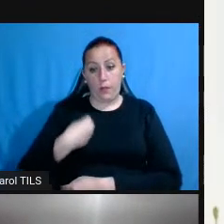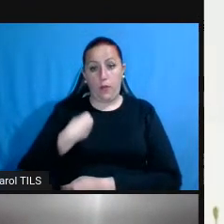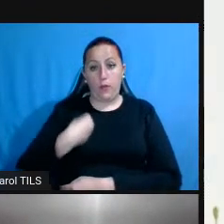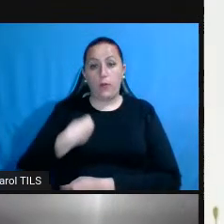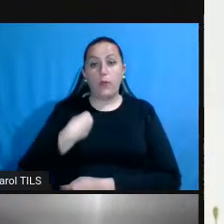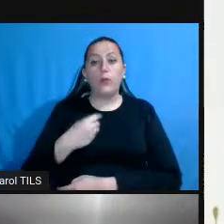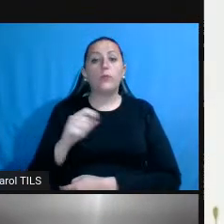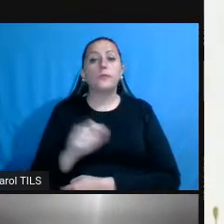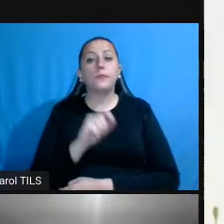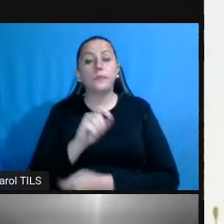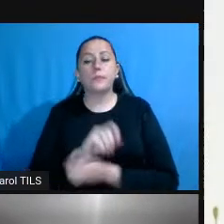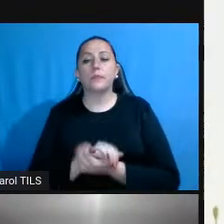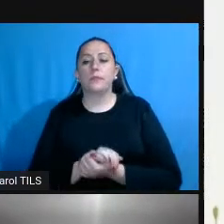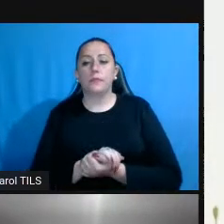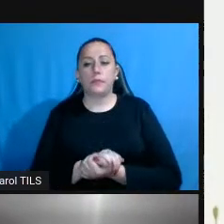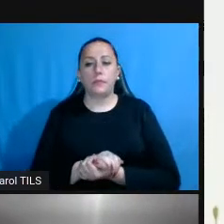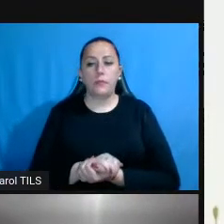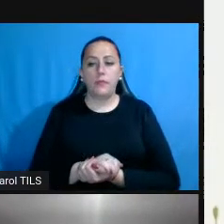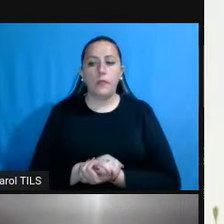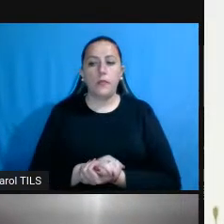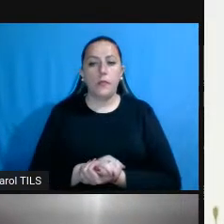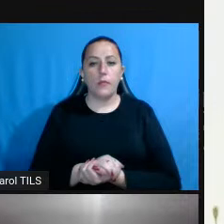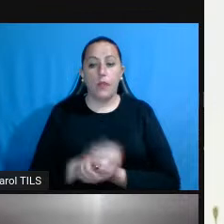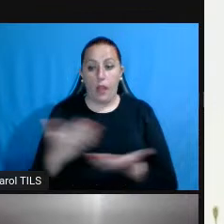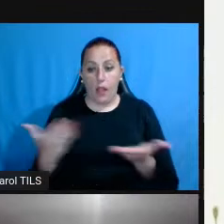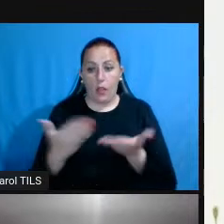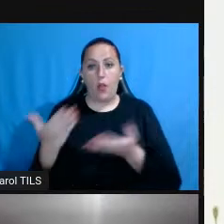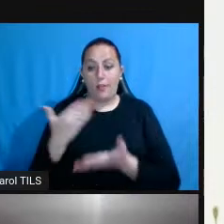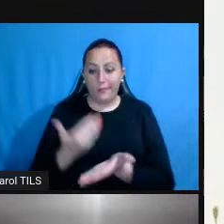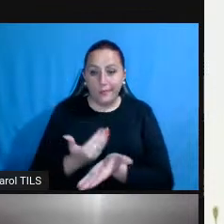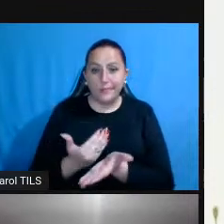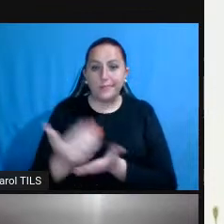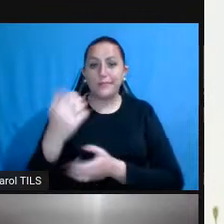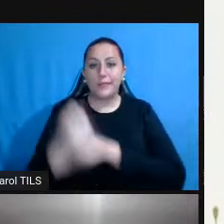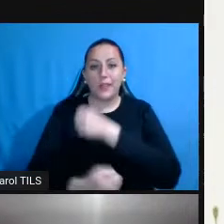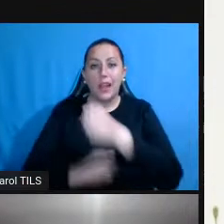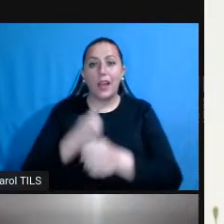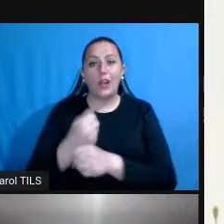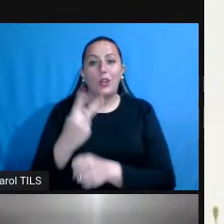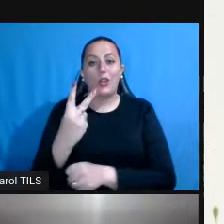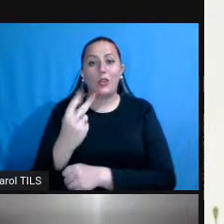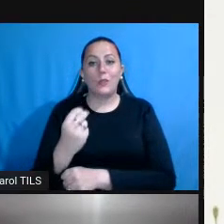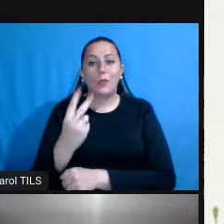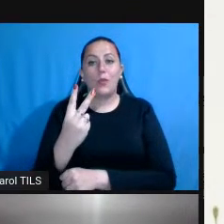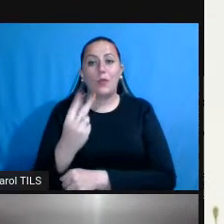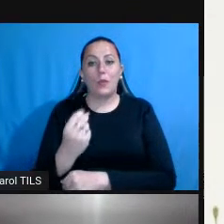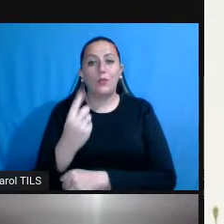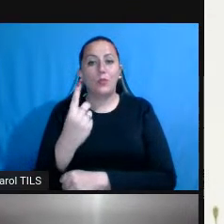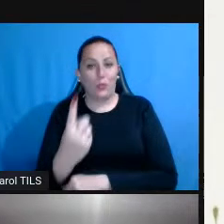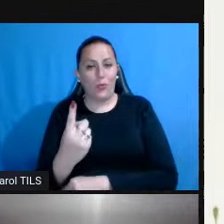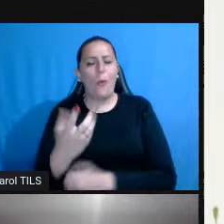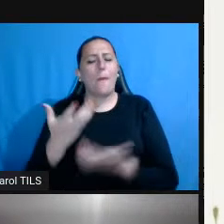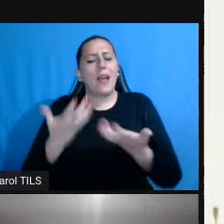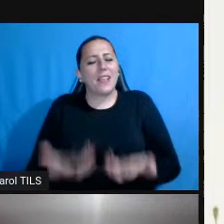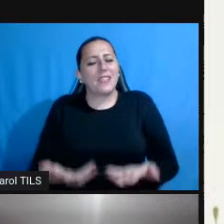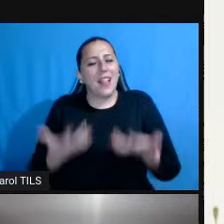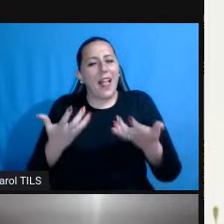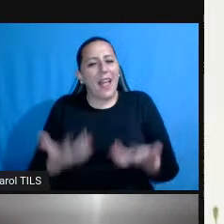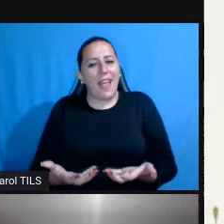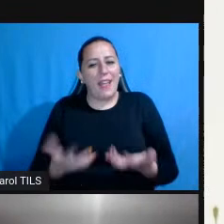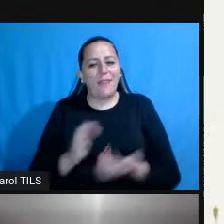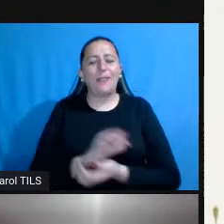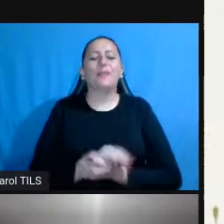momento de 2021, então, de uma maneira mais leve. Tá? Então, observem que